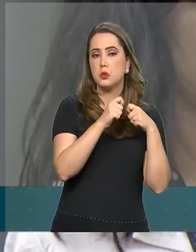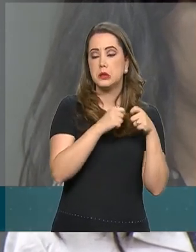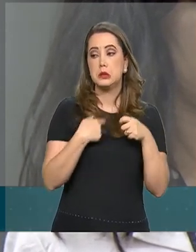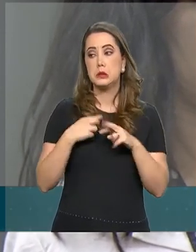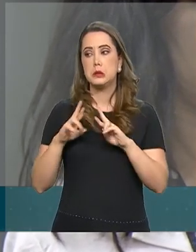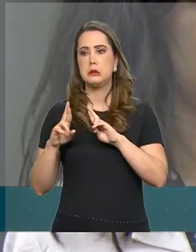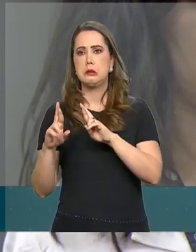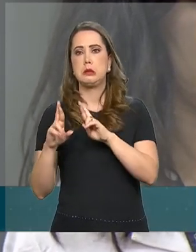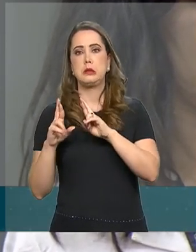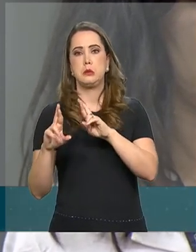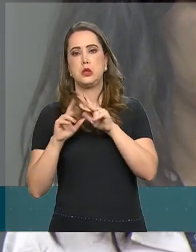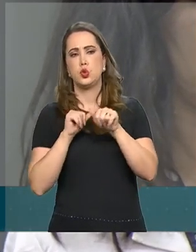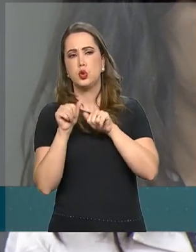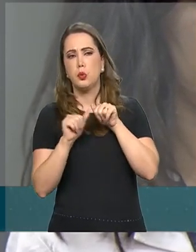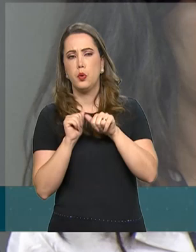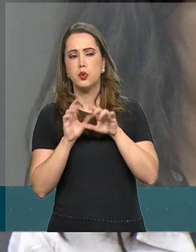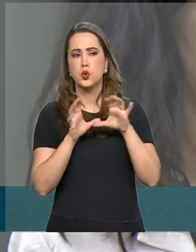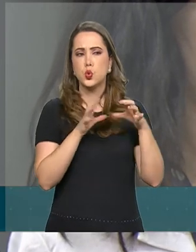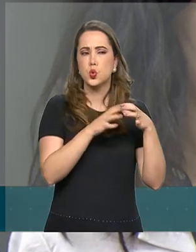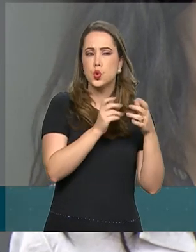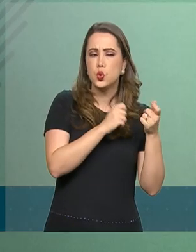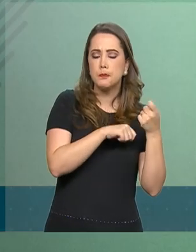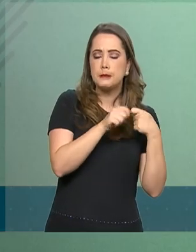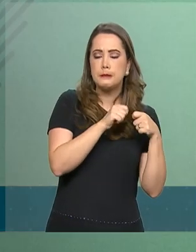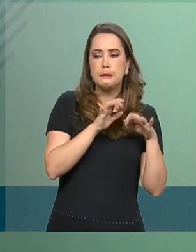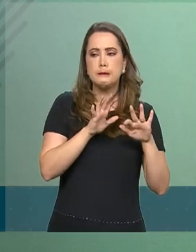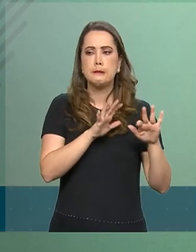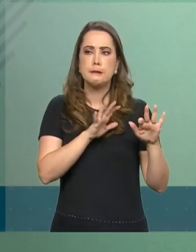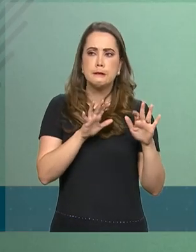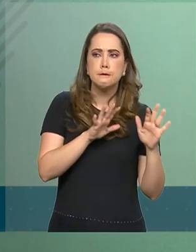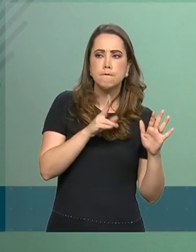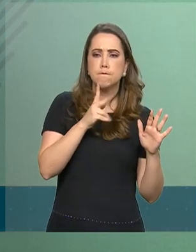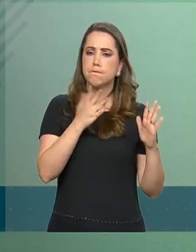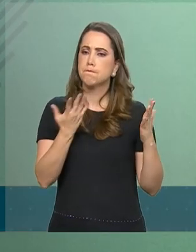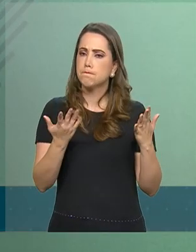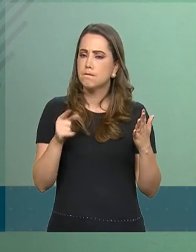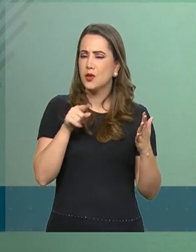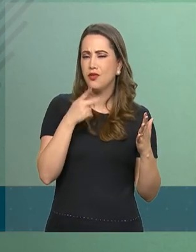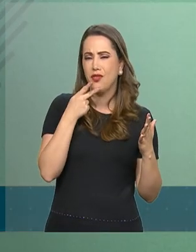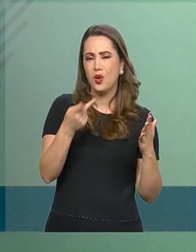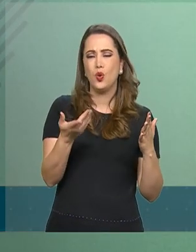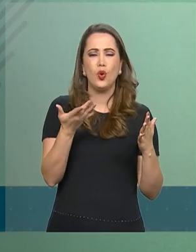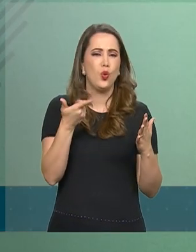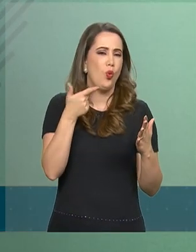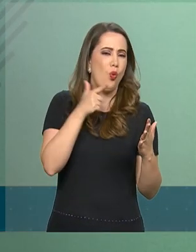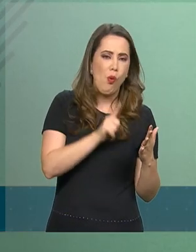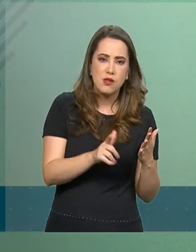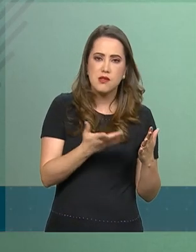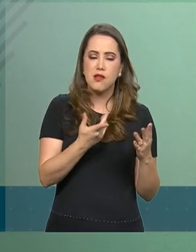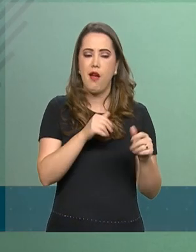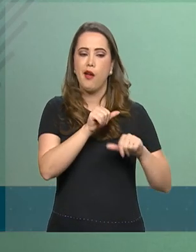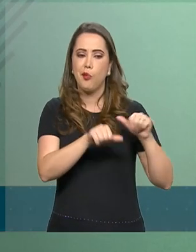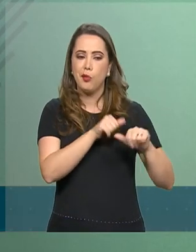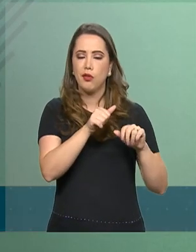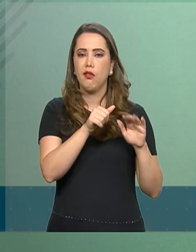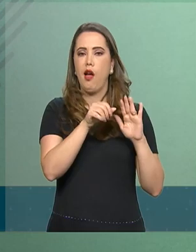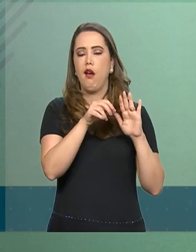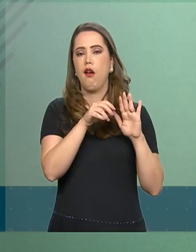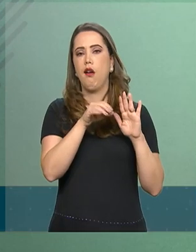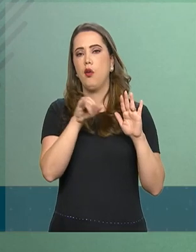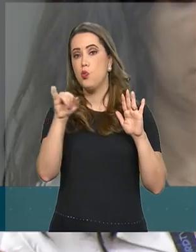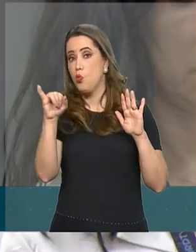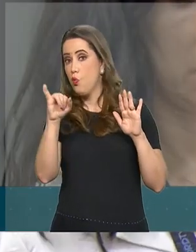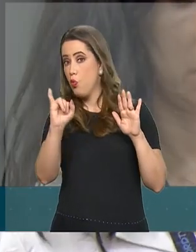expectativa ea área econômica me que jogou um balde de água fria na possibilidade de reajustar a tabela existe